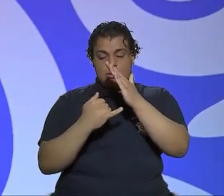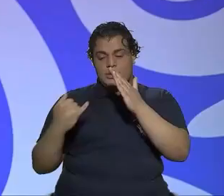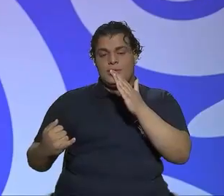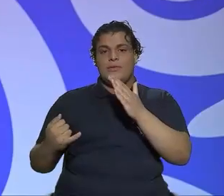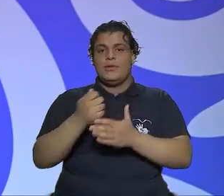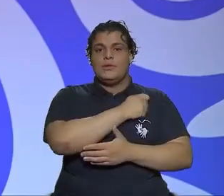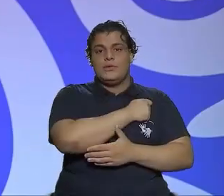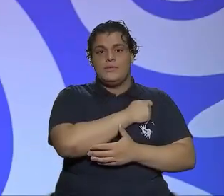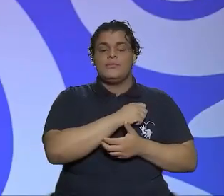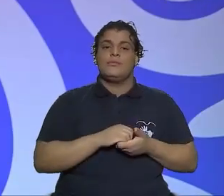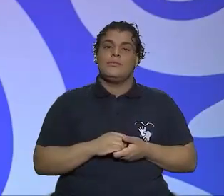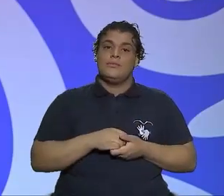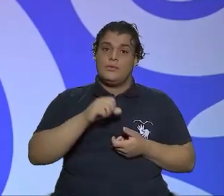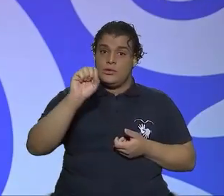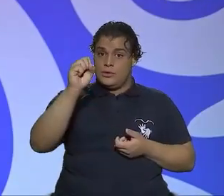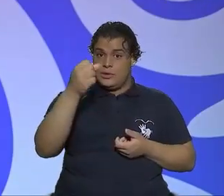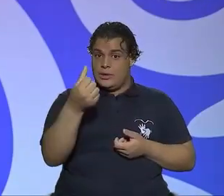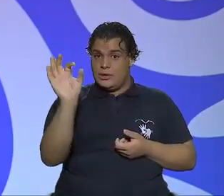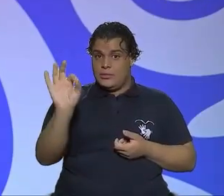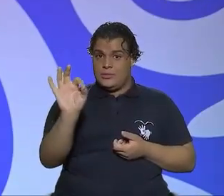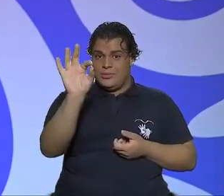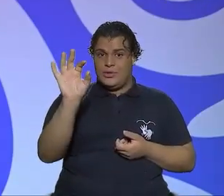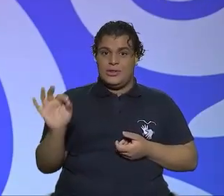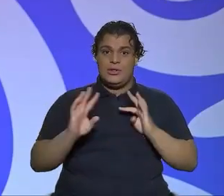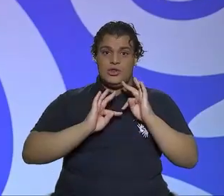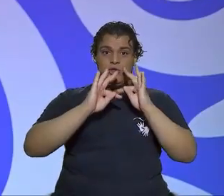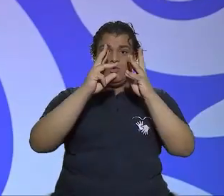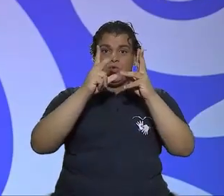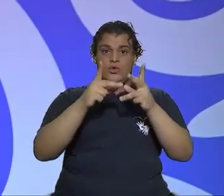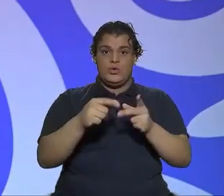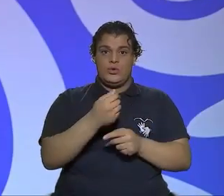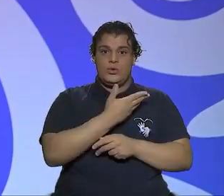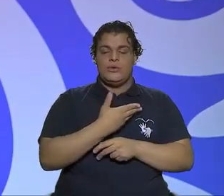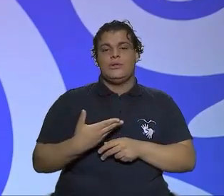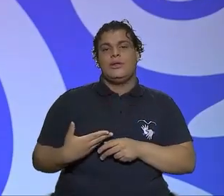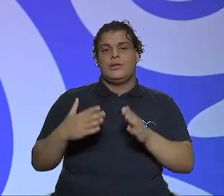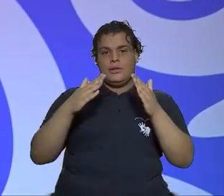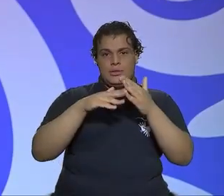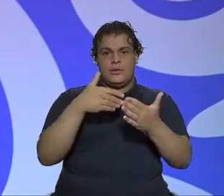alunos, ou seja, 86% de toda a rede escolar.